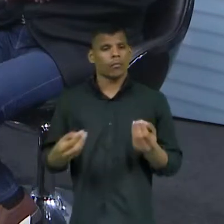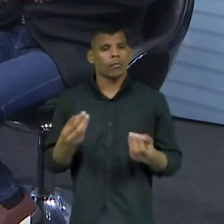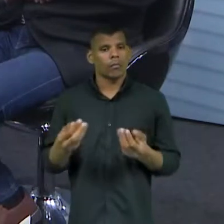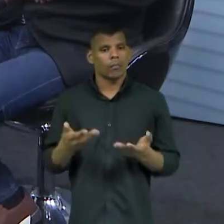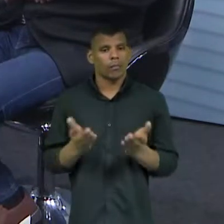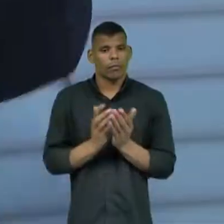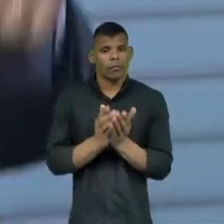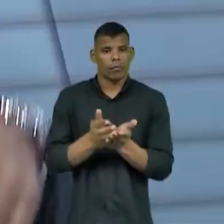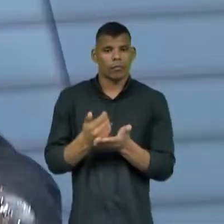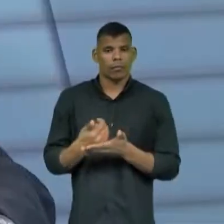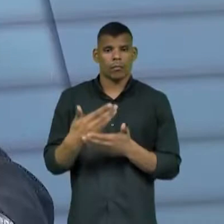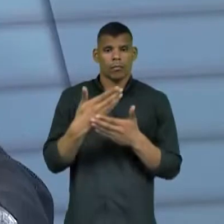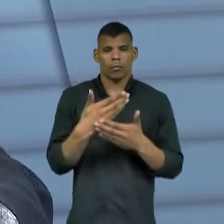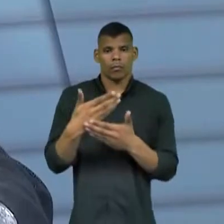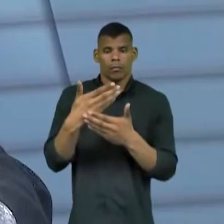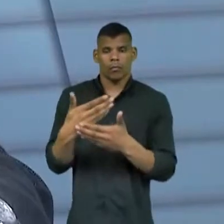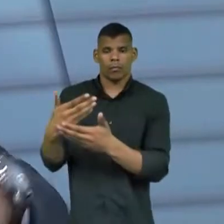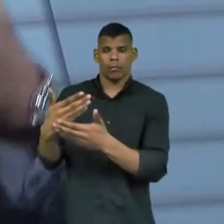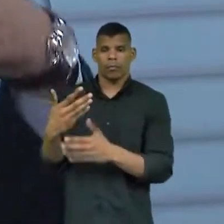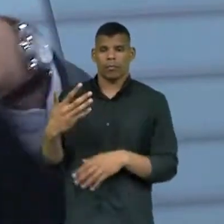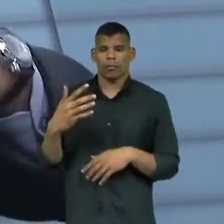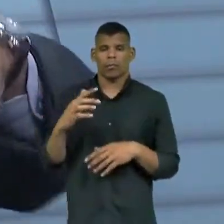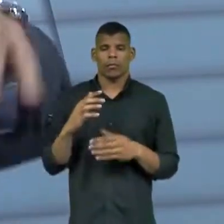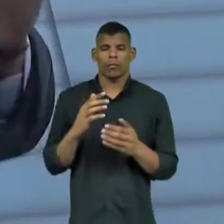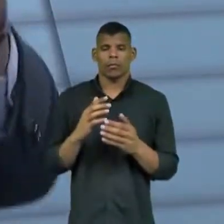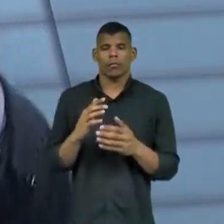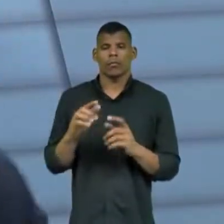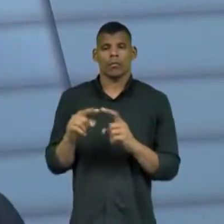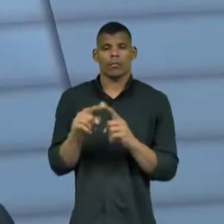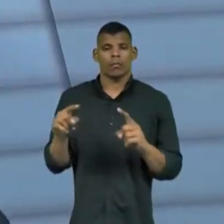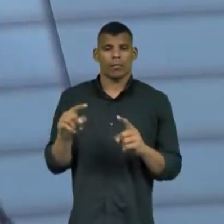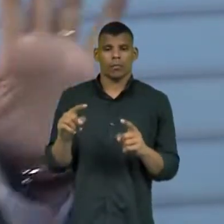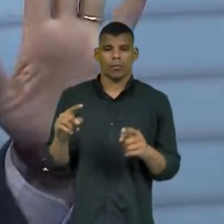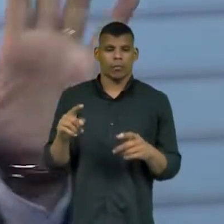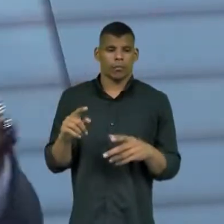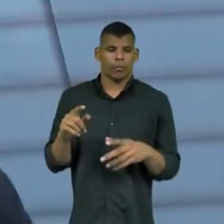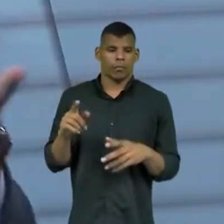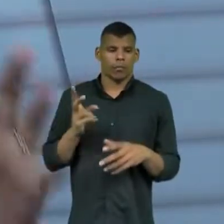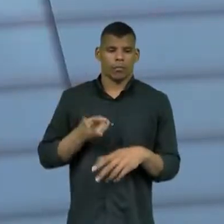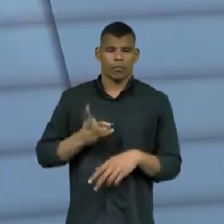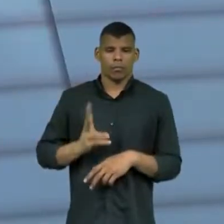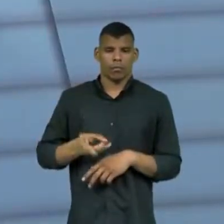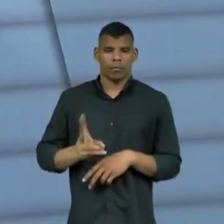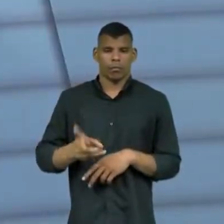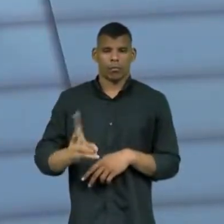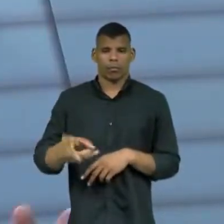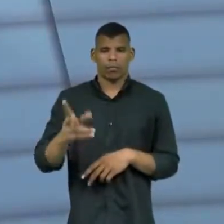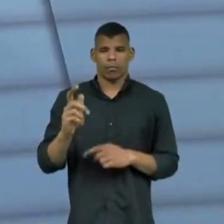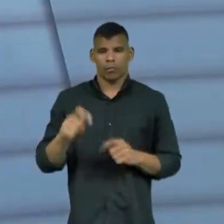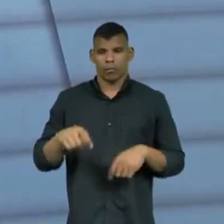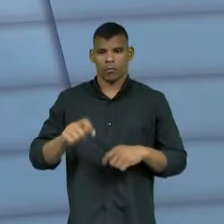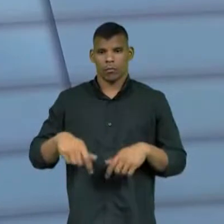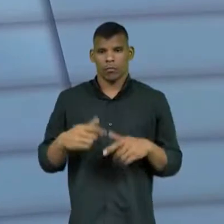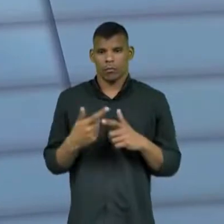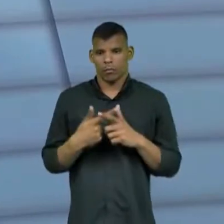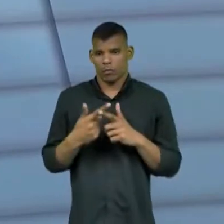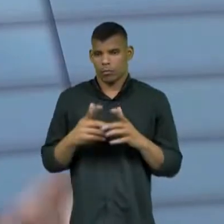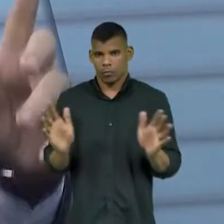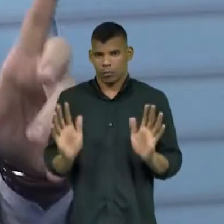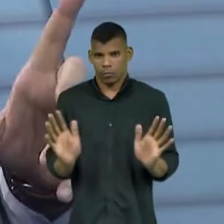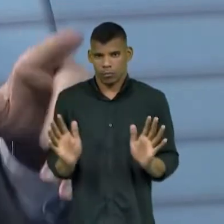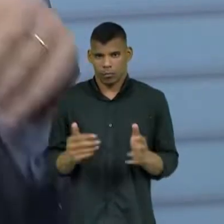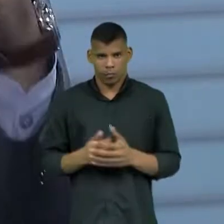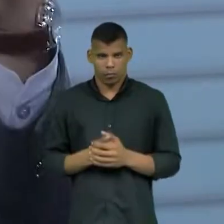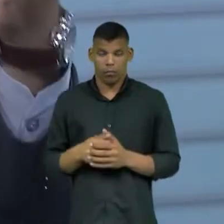Vai. Depois que você instala as turbinas, a jangadinha pode ficar passando no meio das turbinas, não tem problema nenhum. Não tem problema nenhum.